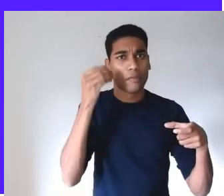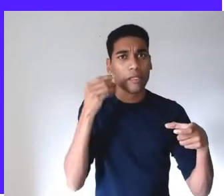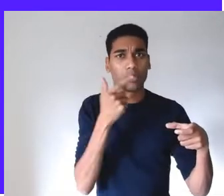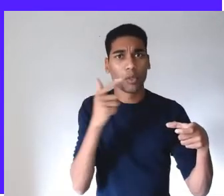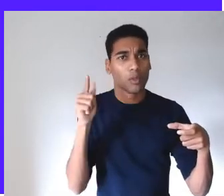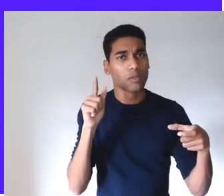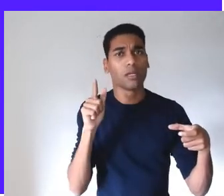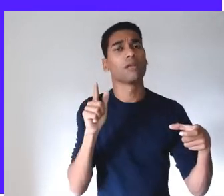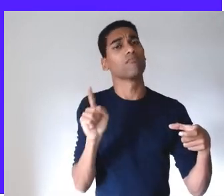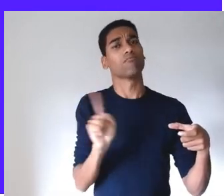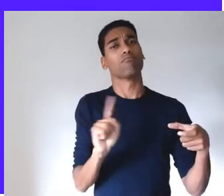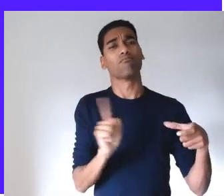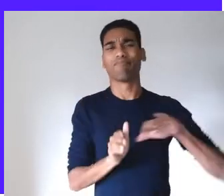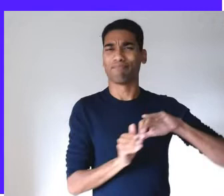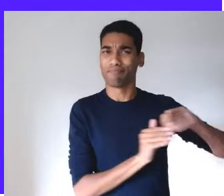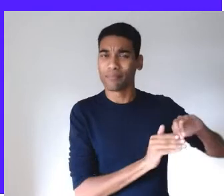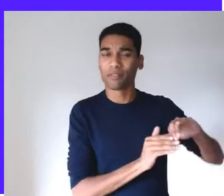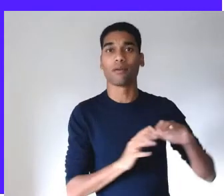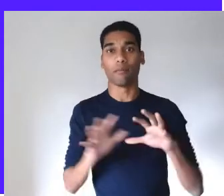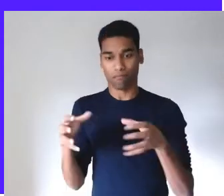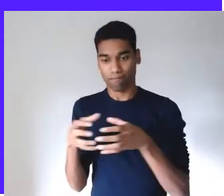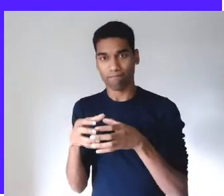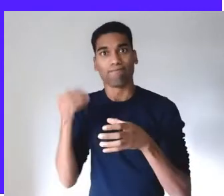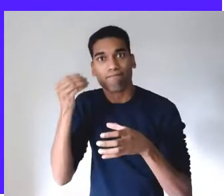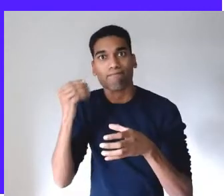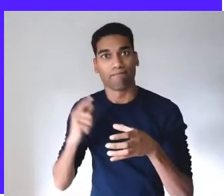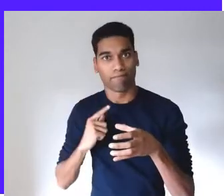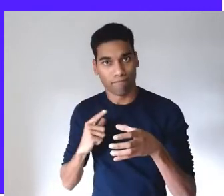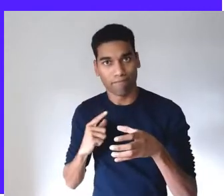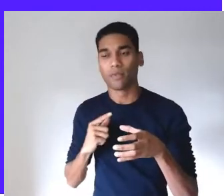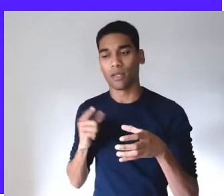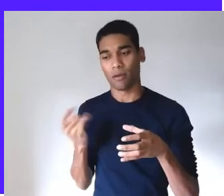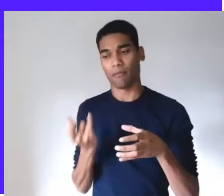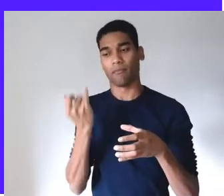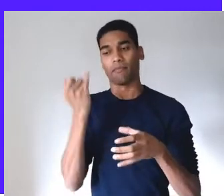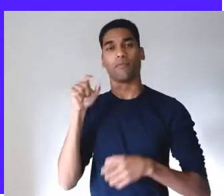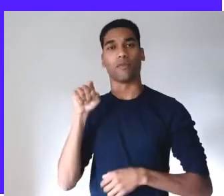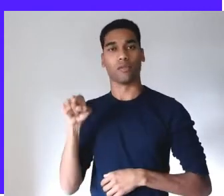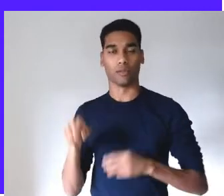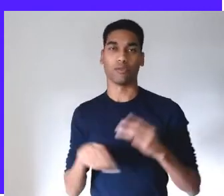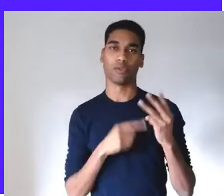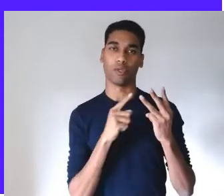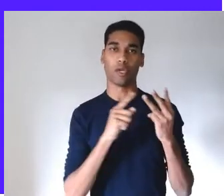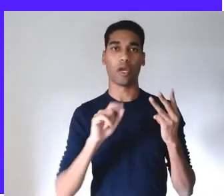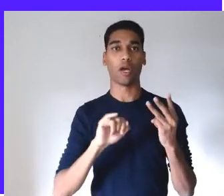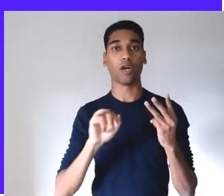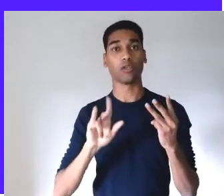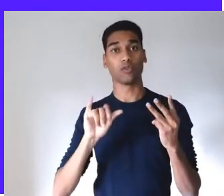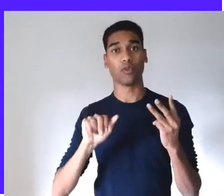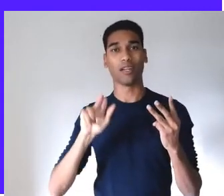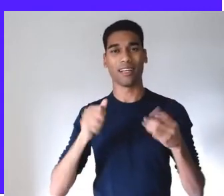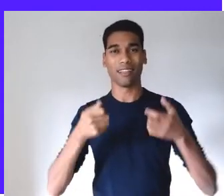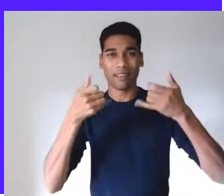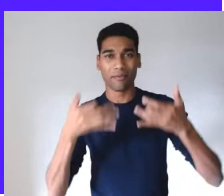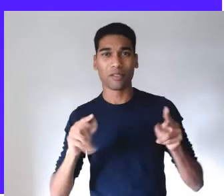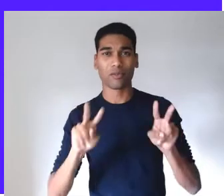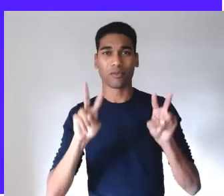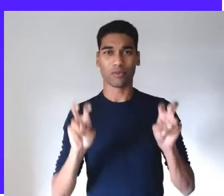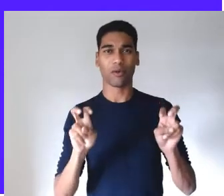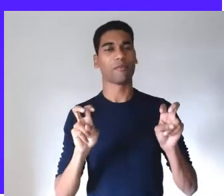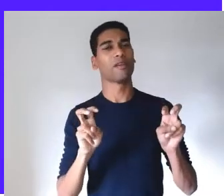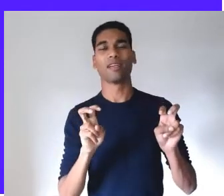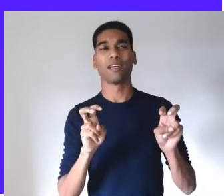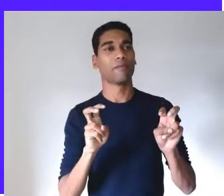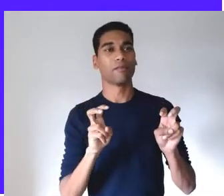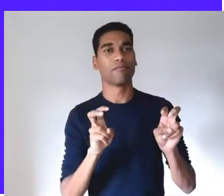Juliana também, né, não dar voz ao negacionismo. Eu acho que a gente, esses três pontos, eles têm